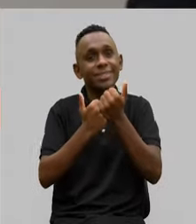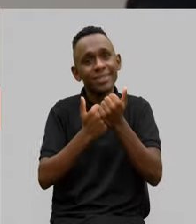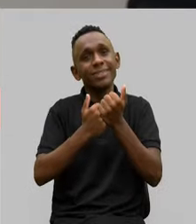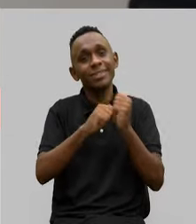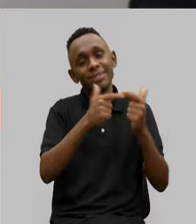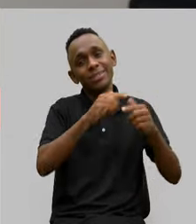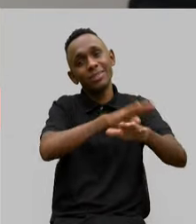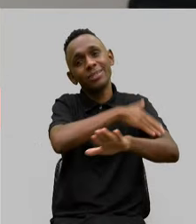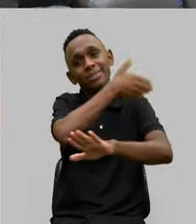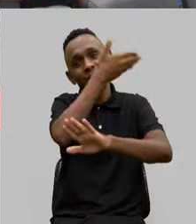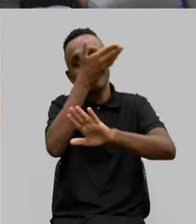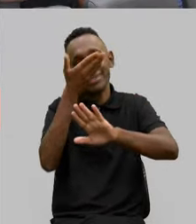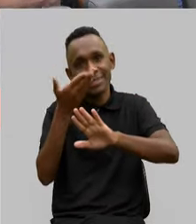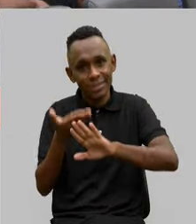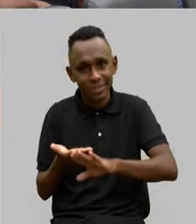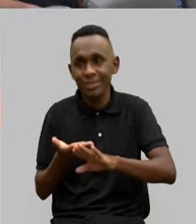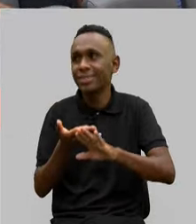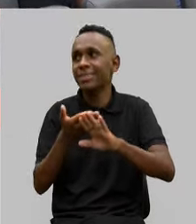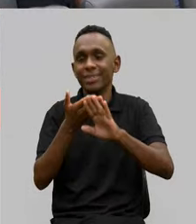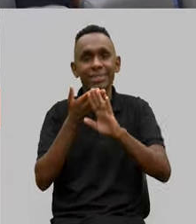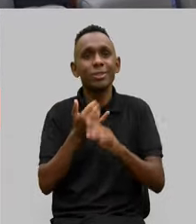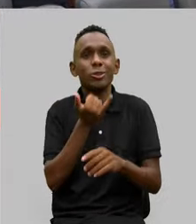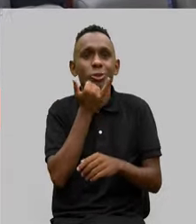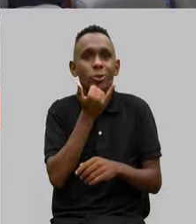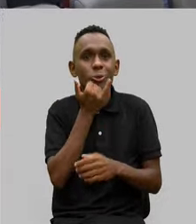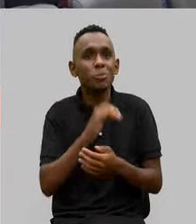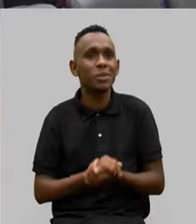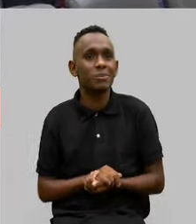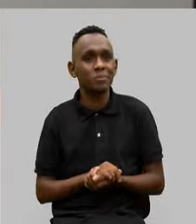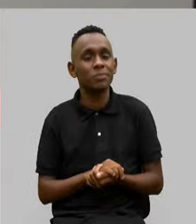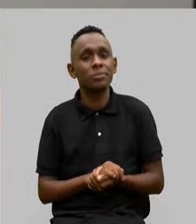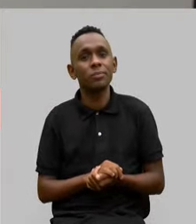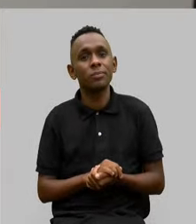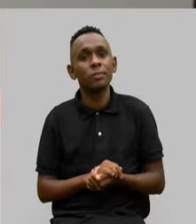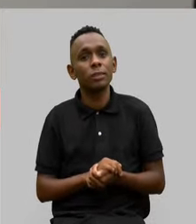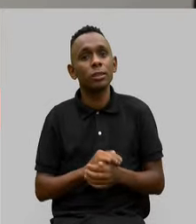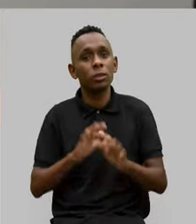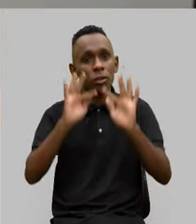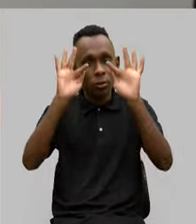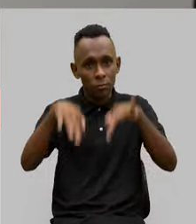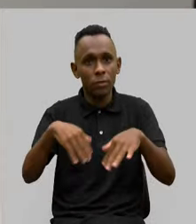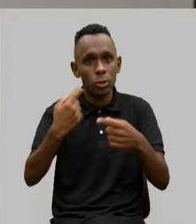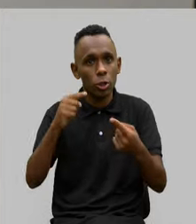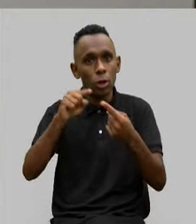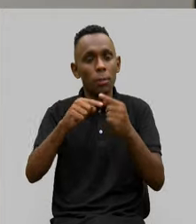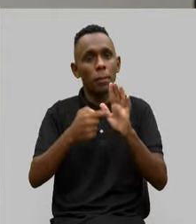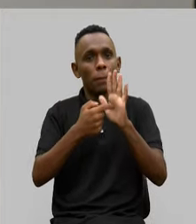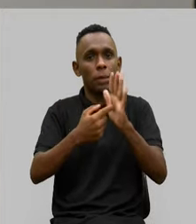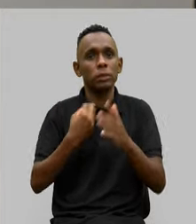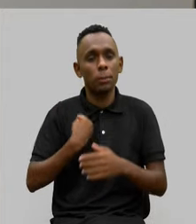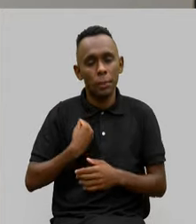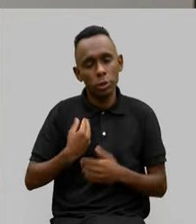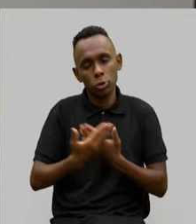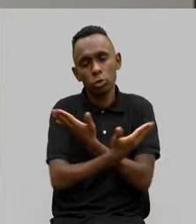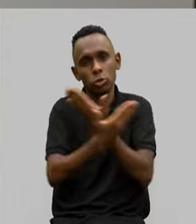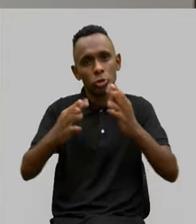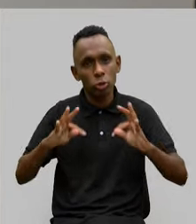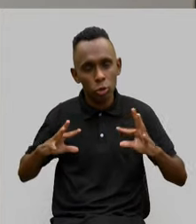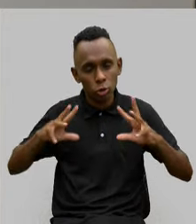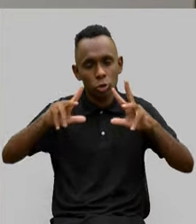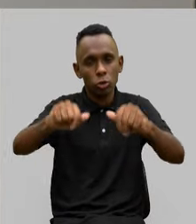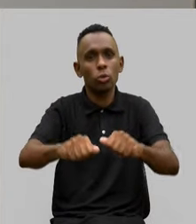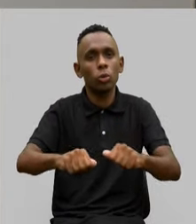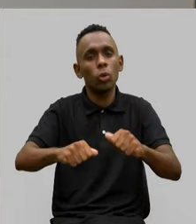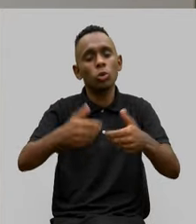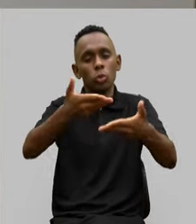jornada de trabalho então eu peço desculpas eh cumprida a finalidade da reunião a presidência agradece a presença de todas as pessoas